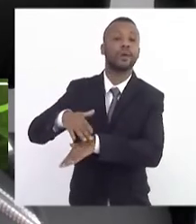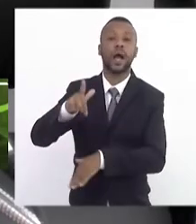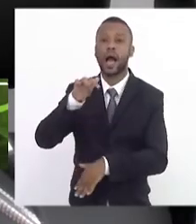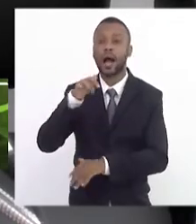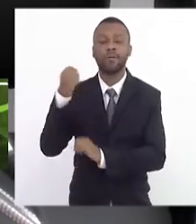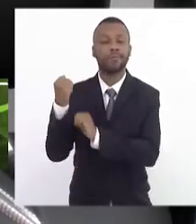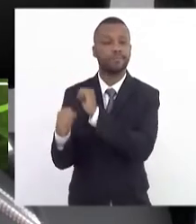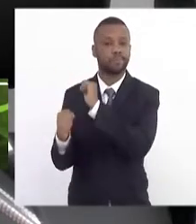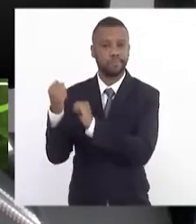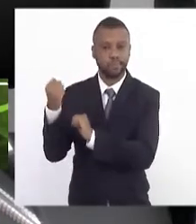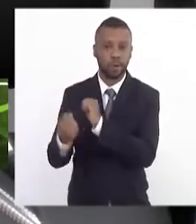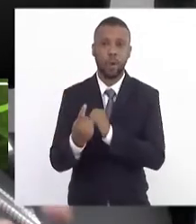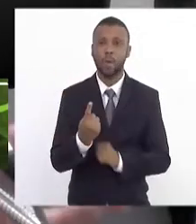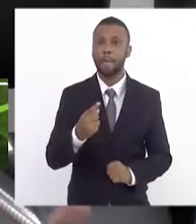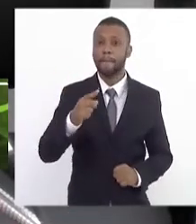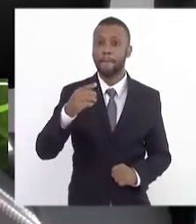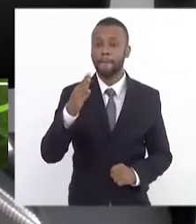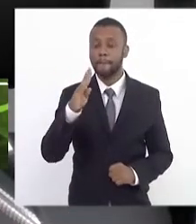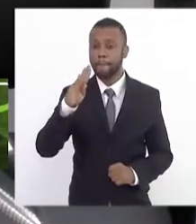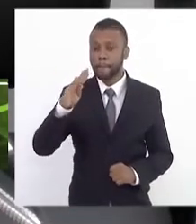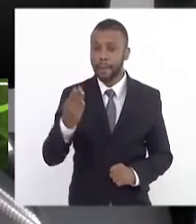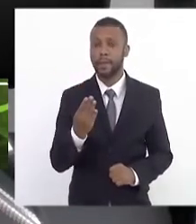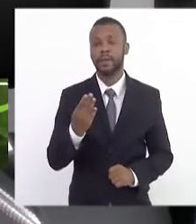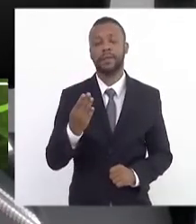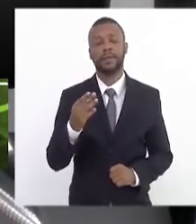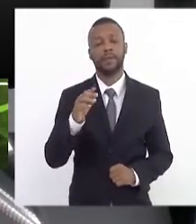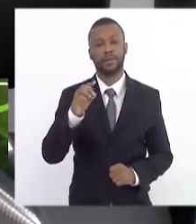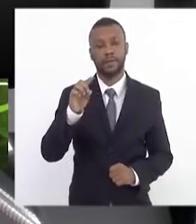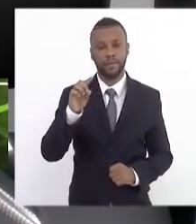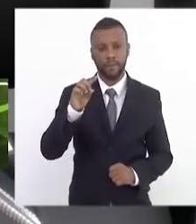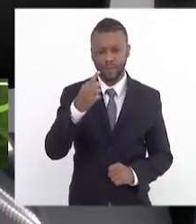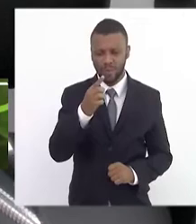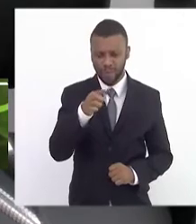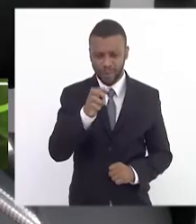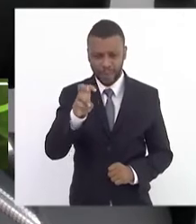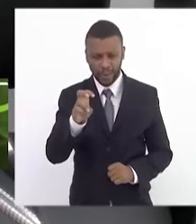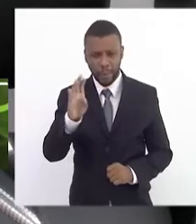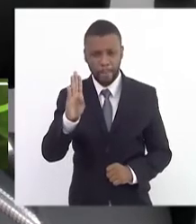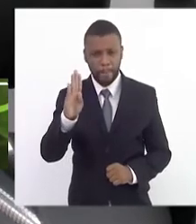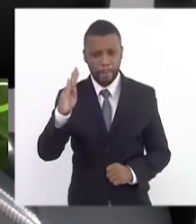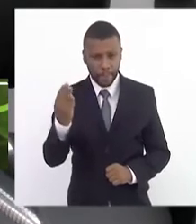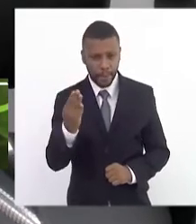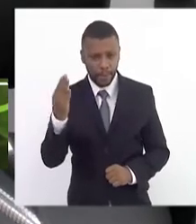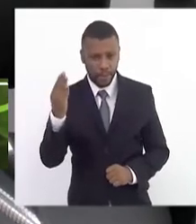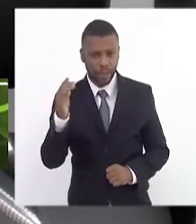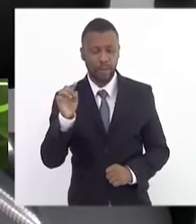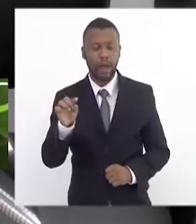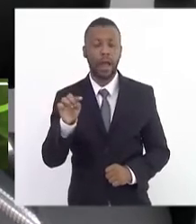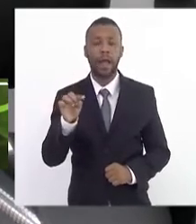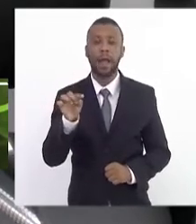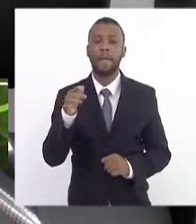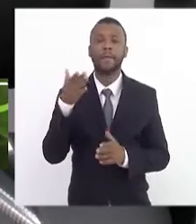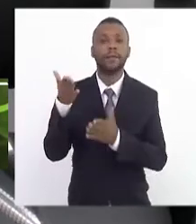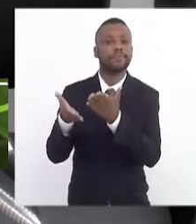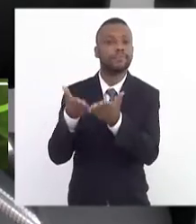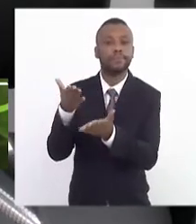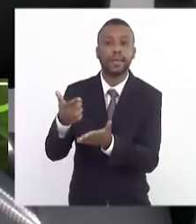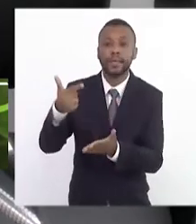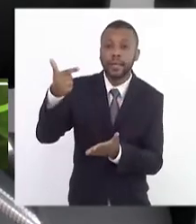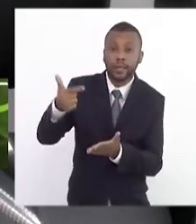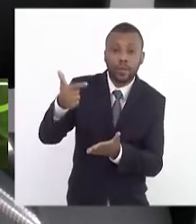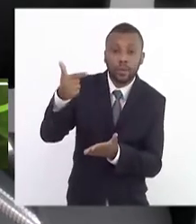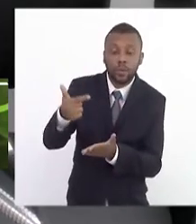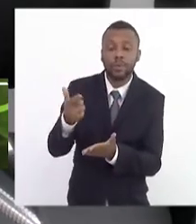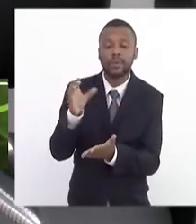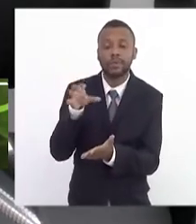aproximado 1,5 bi é para estruturar essa segunda estação de tratamento de 12 metros cúbicos